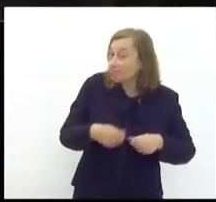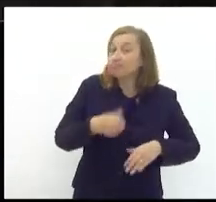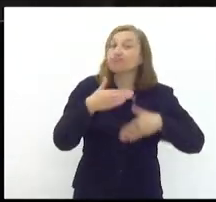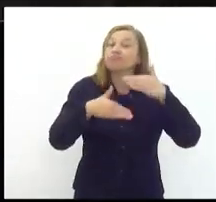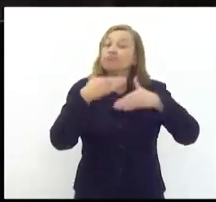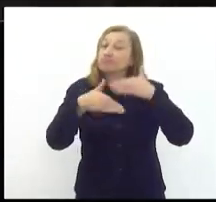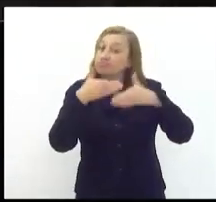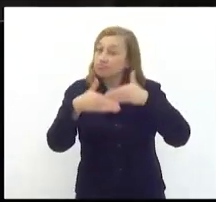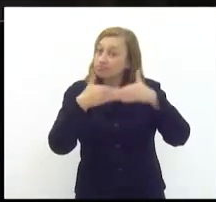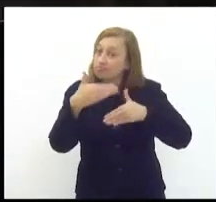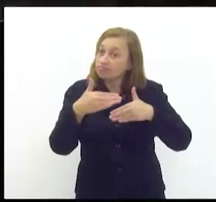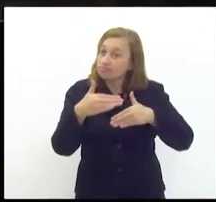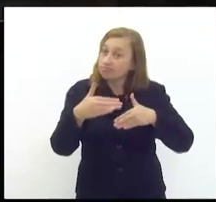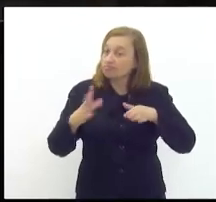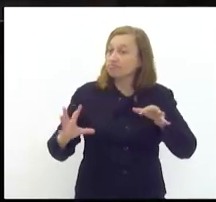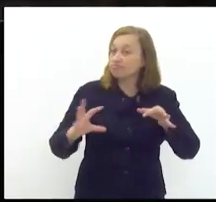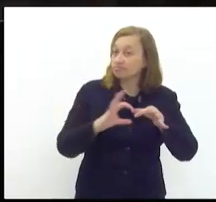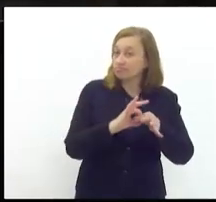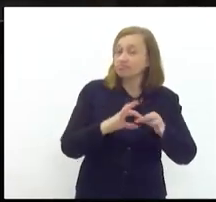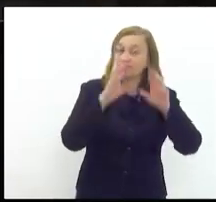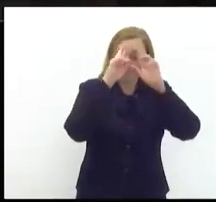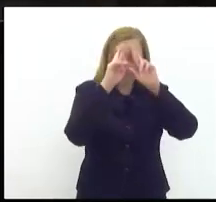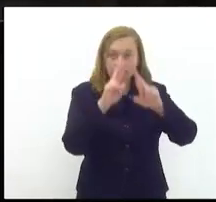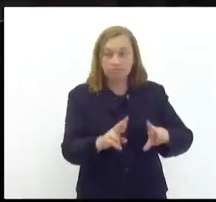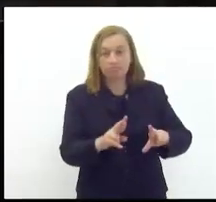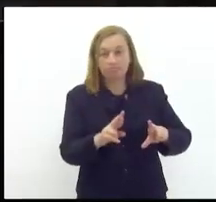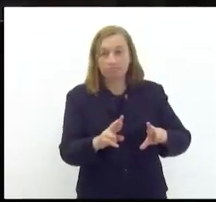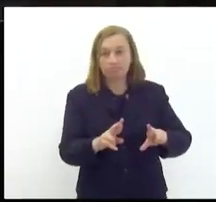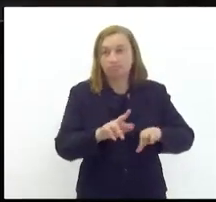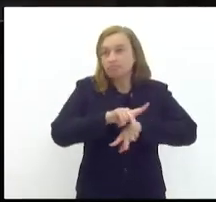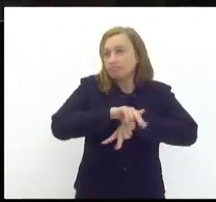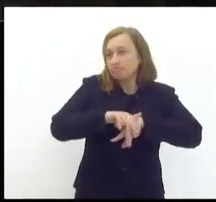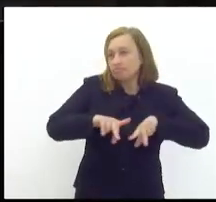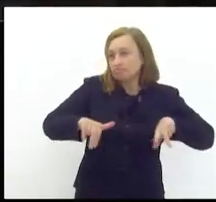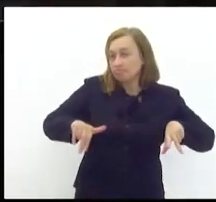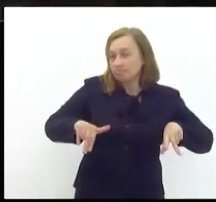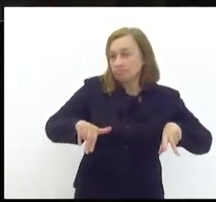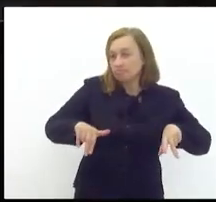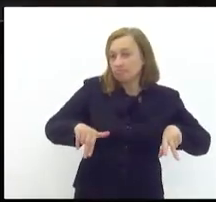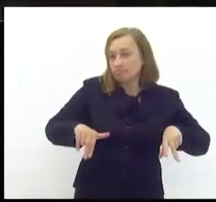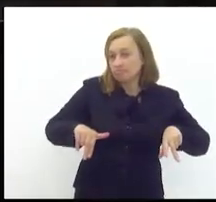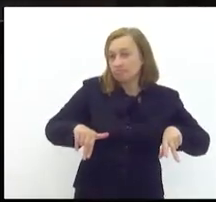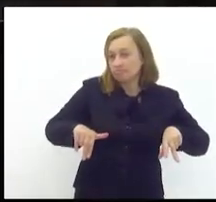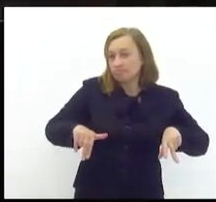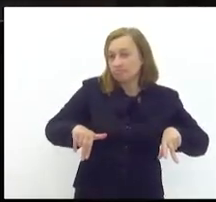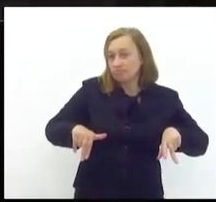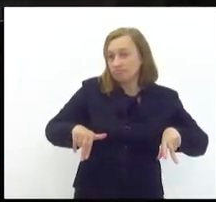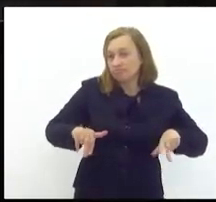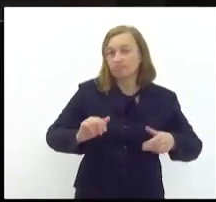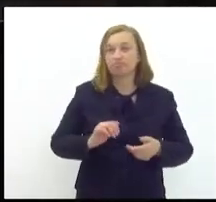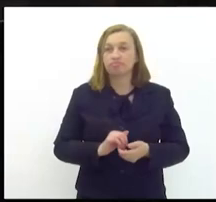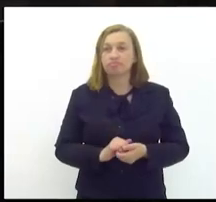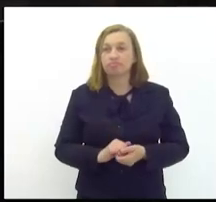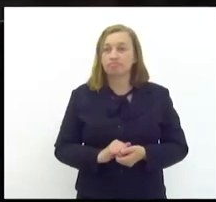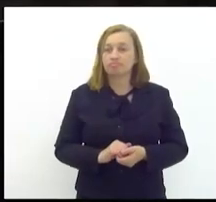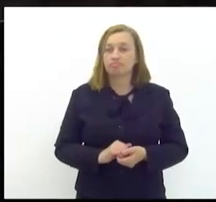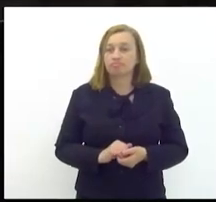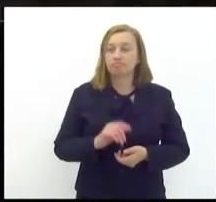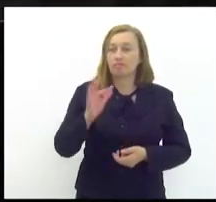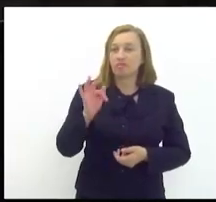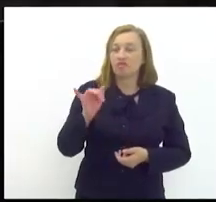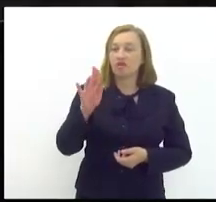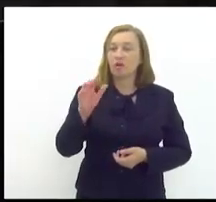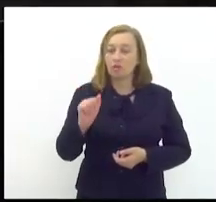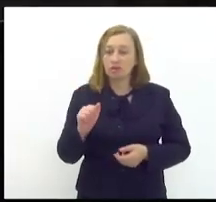desenvolvimento em consonância com respeito a diversidade da nossa fauna e da